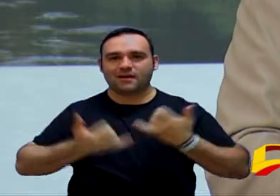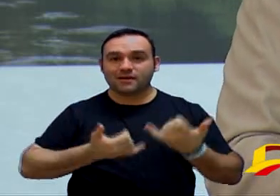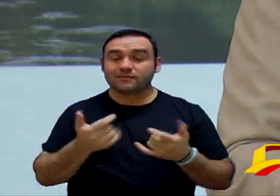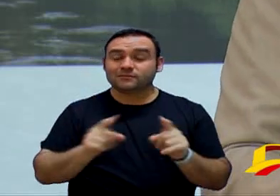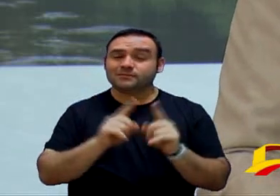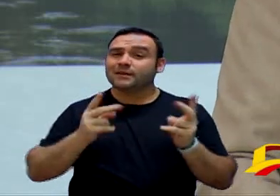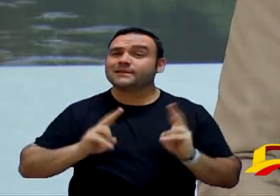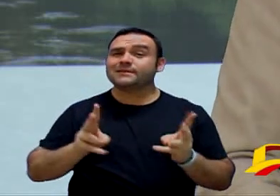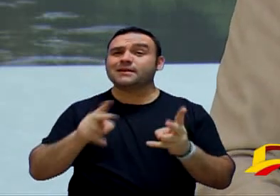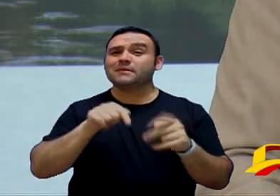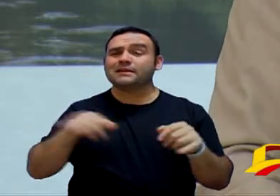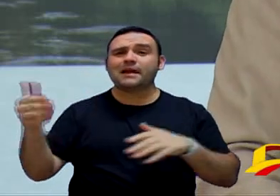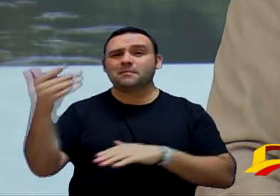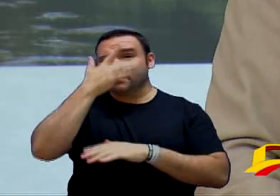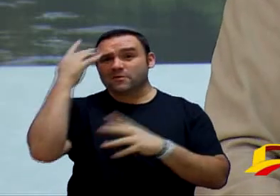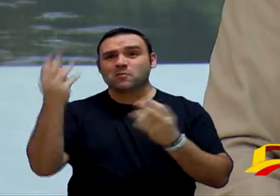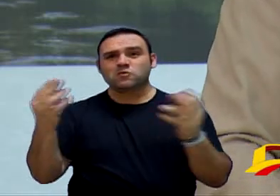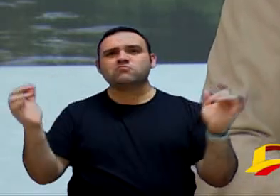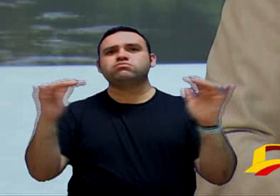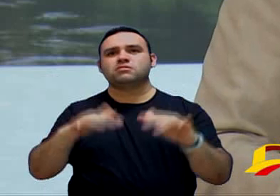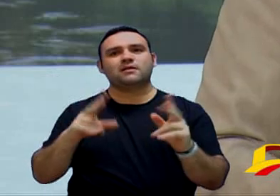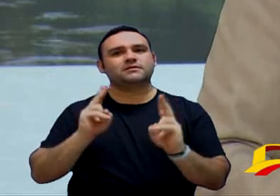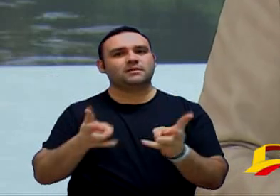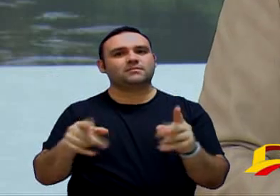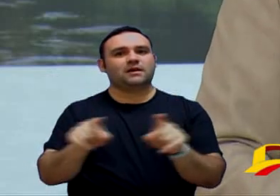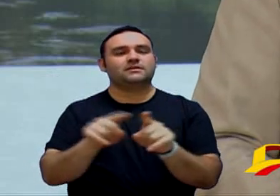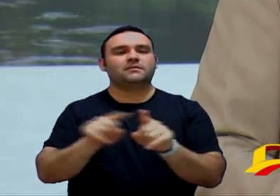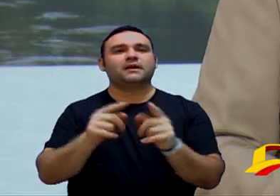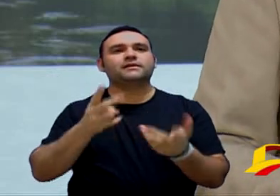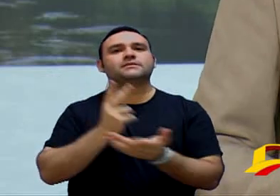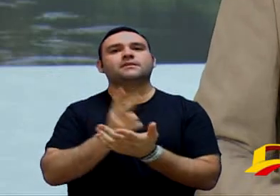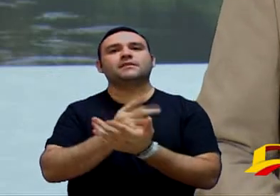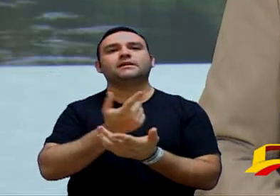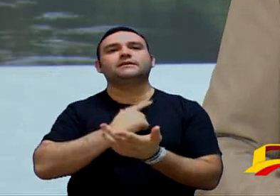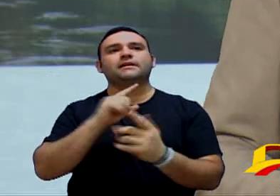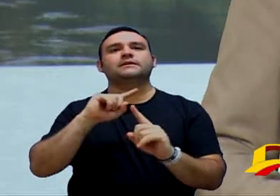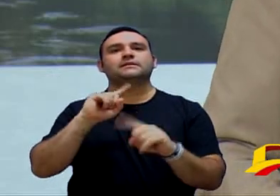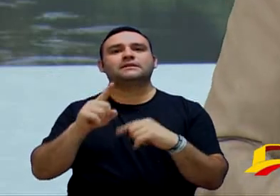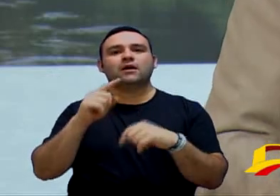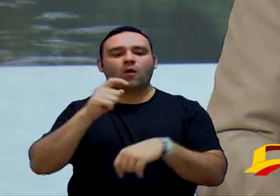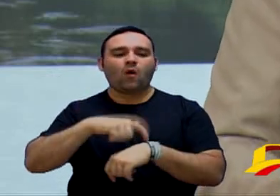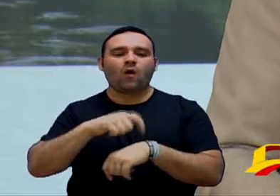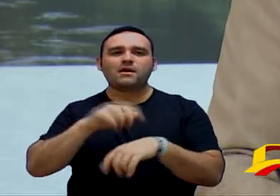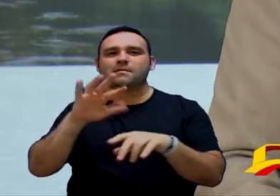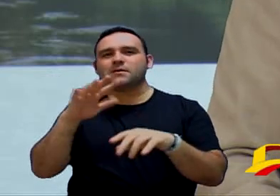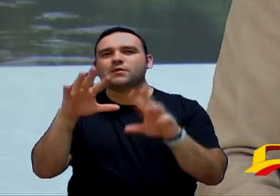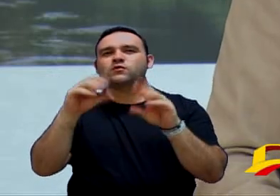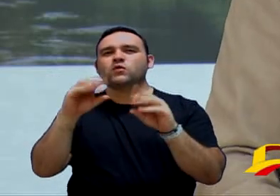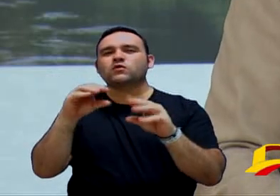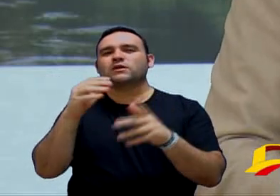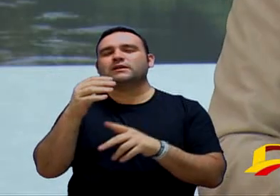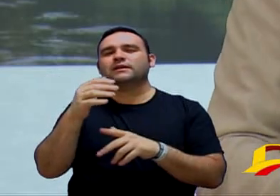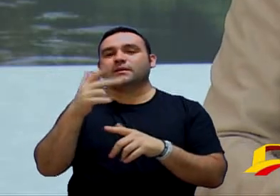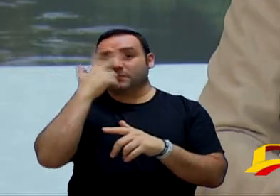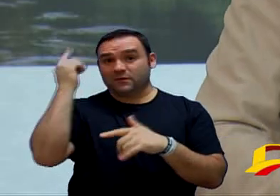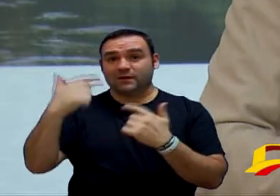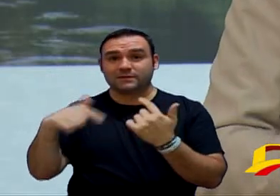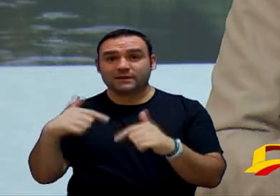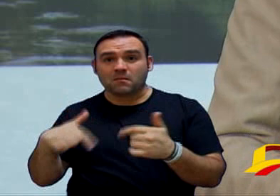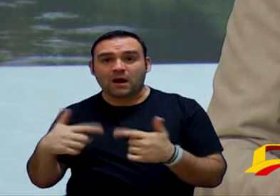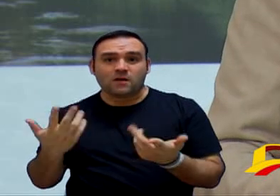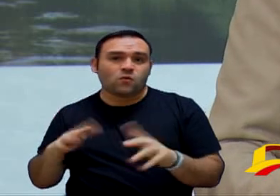sempre foi muito frequentado ali sempre teve depois do horário o pessoal do trabalho